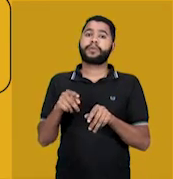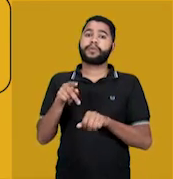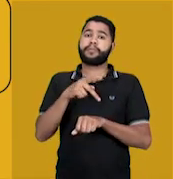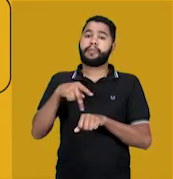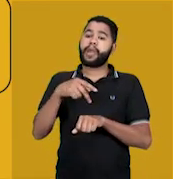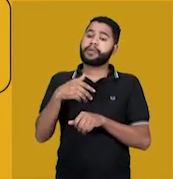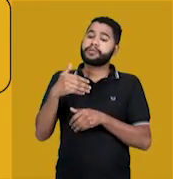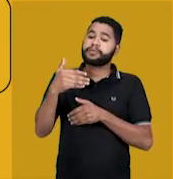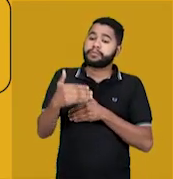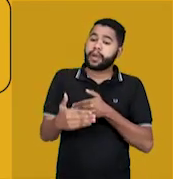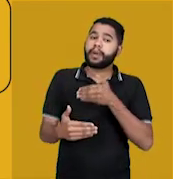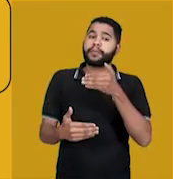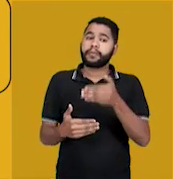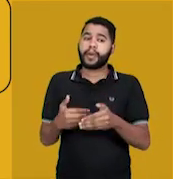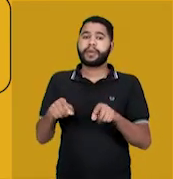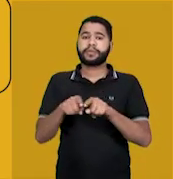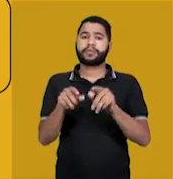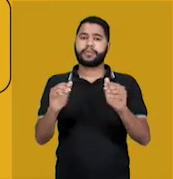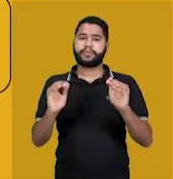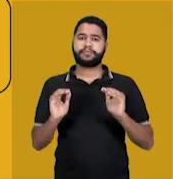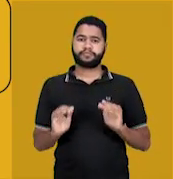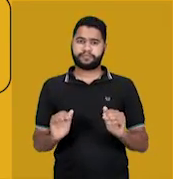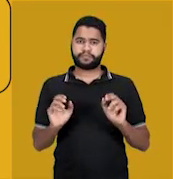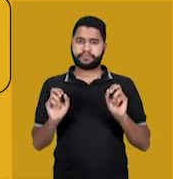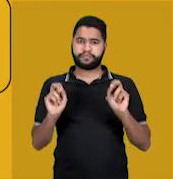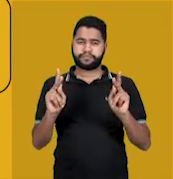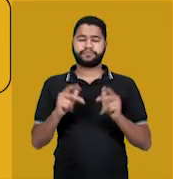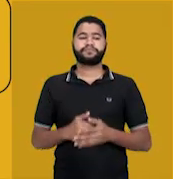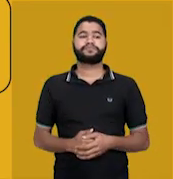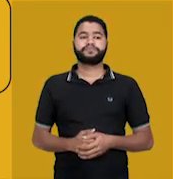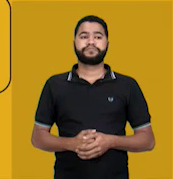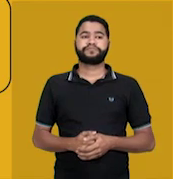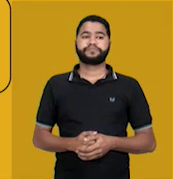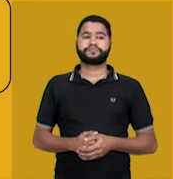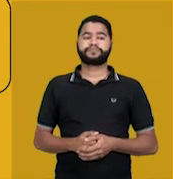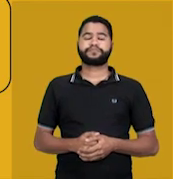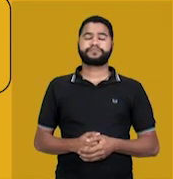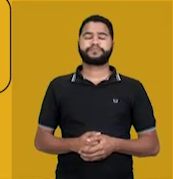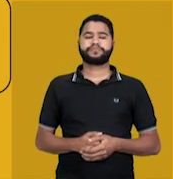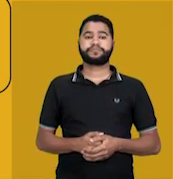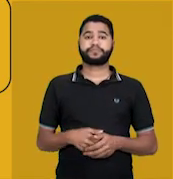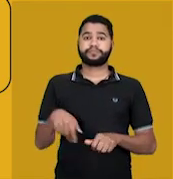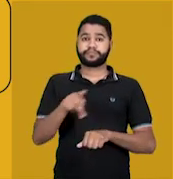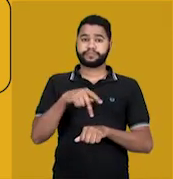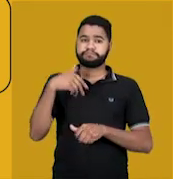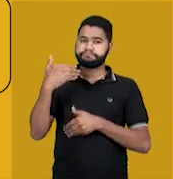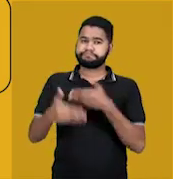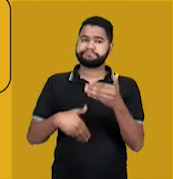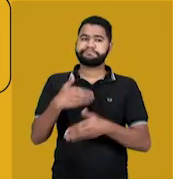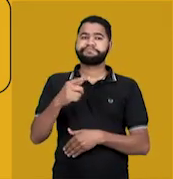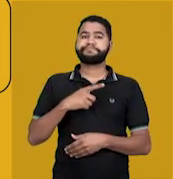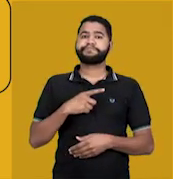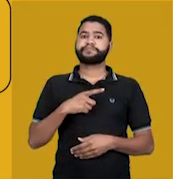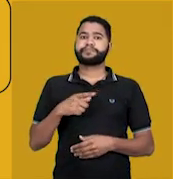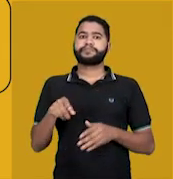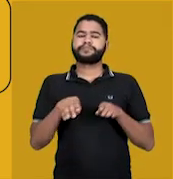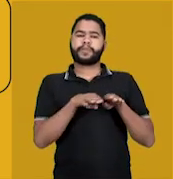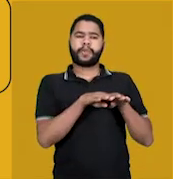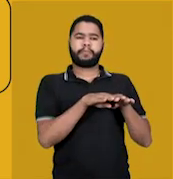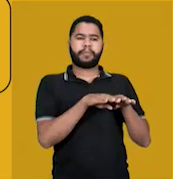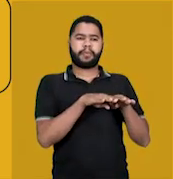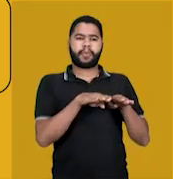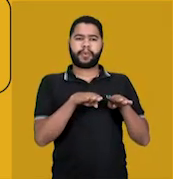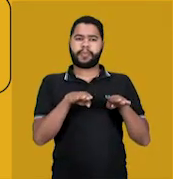países também subdesenvolvidos, ok? Olha só, nos países desenvolvidos nós temos uma